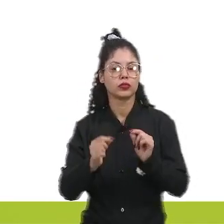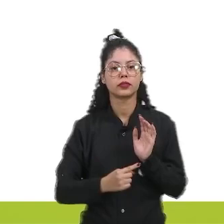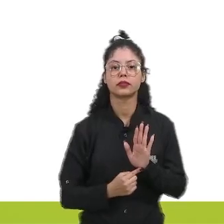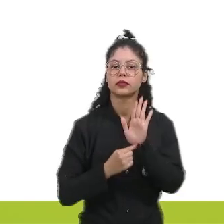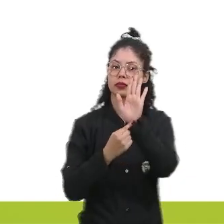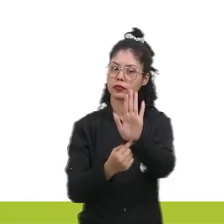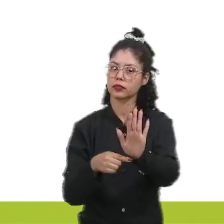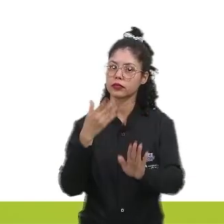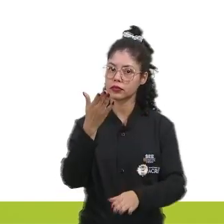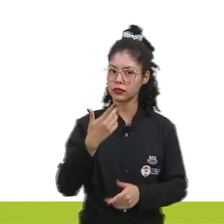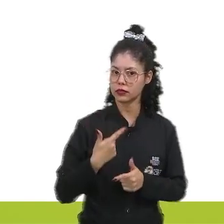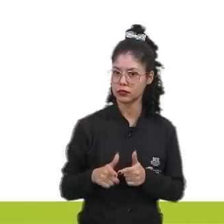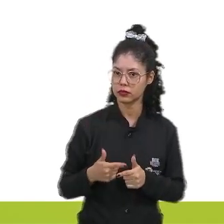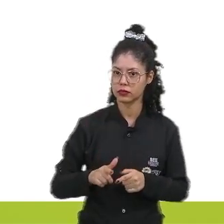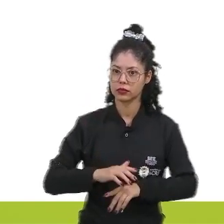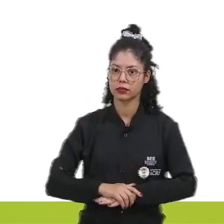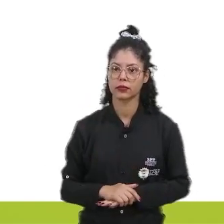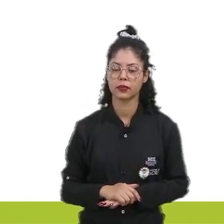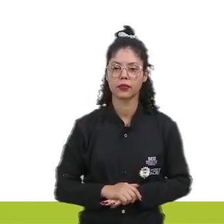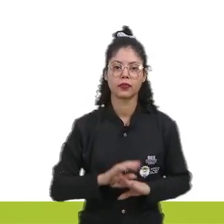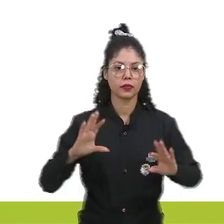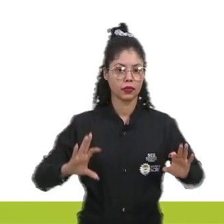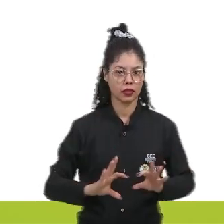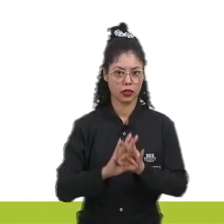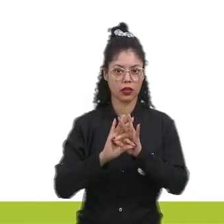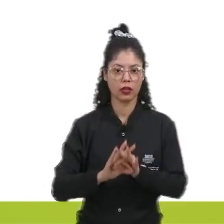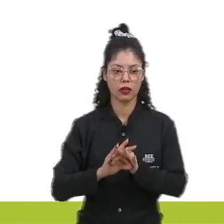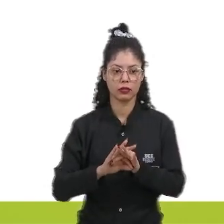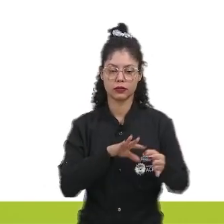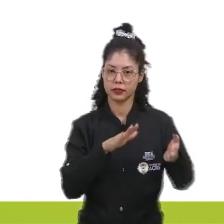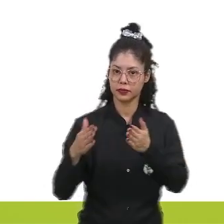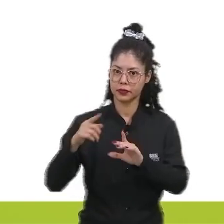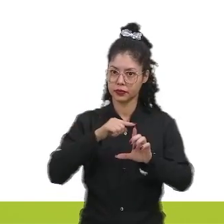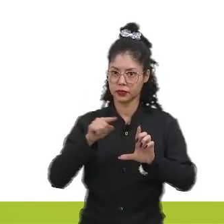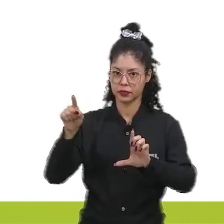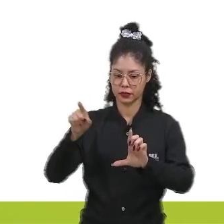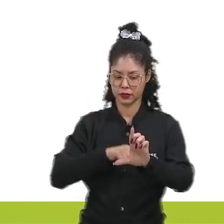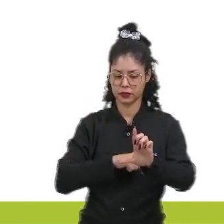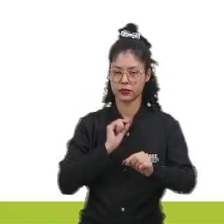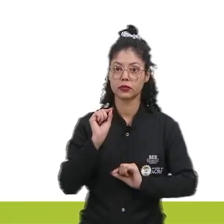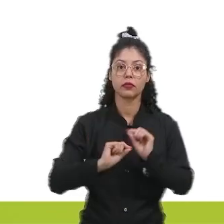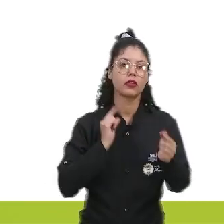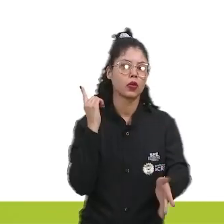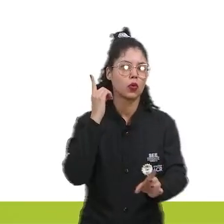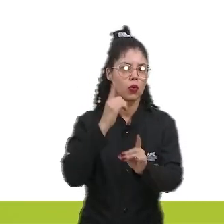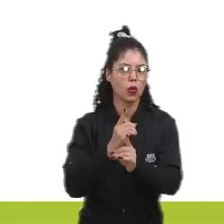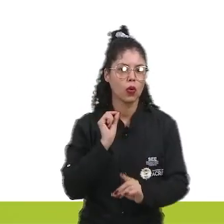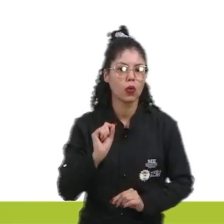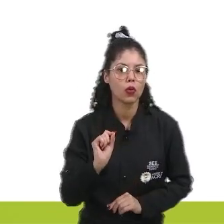mostrar com esse problema? Com essa relação? Eu quero mostrar a parte gráfica e a gente vai identificar